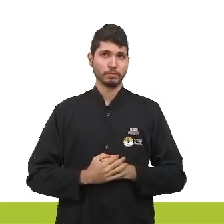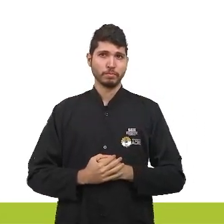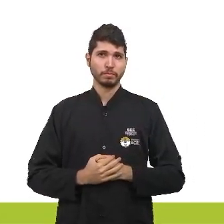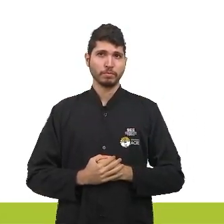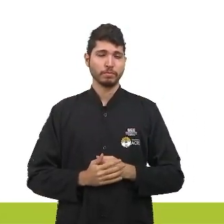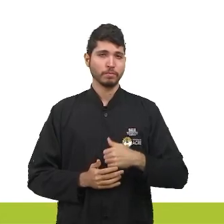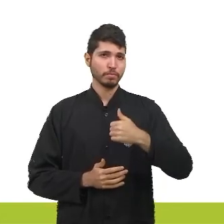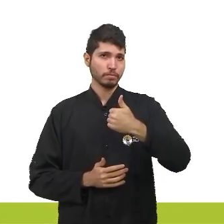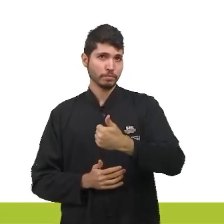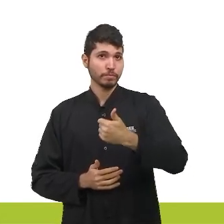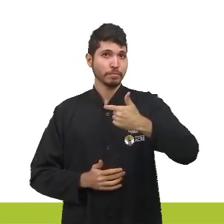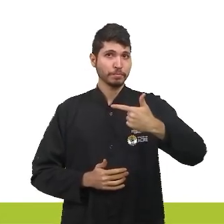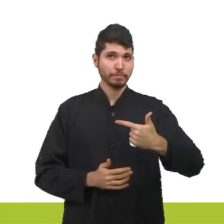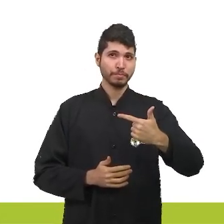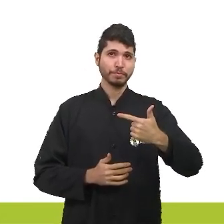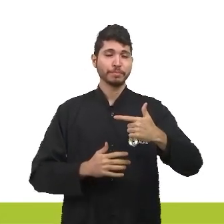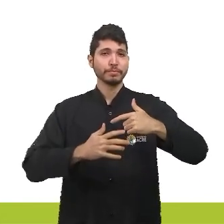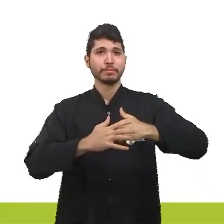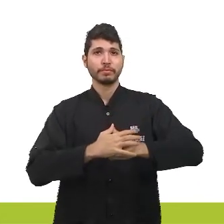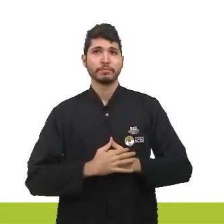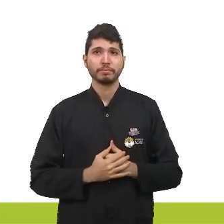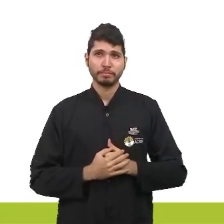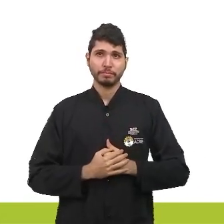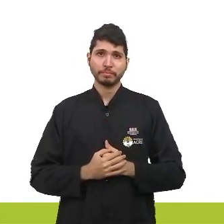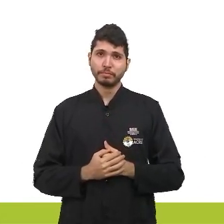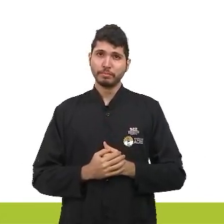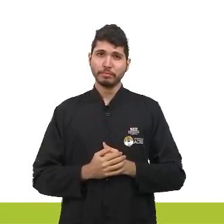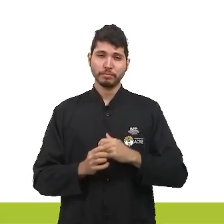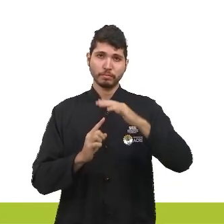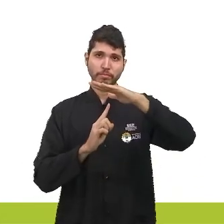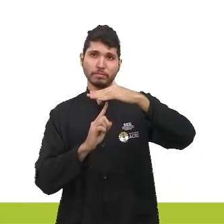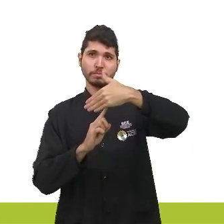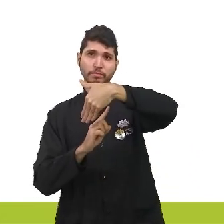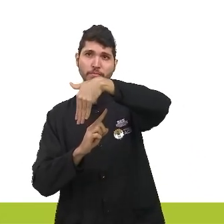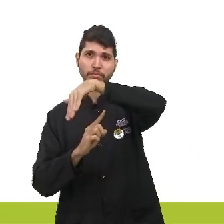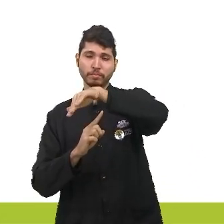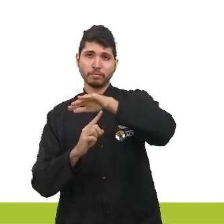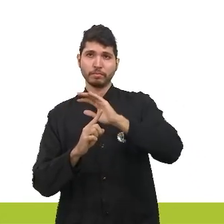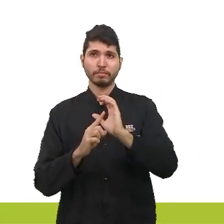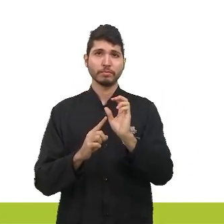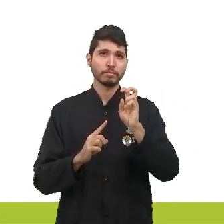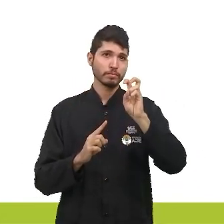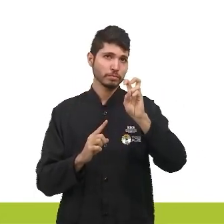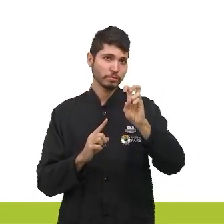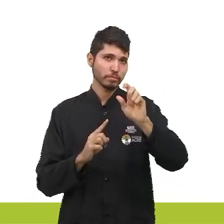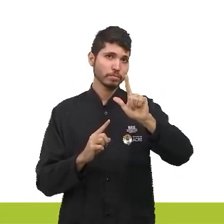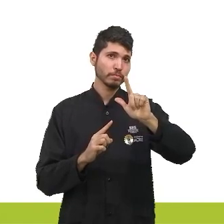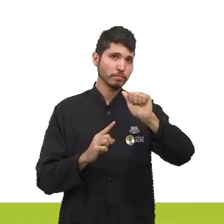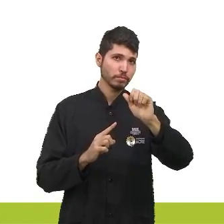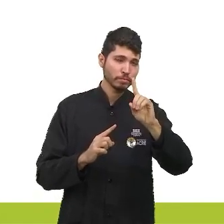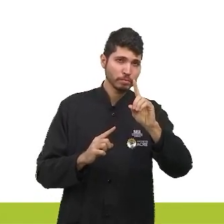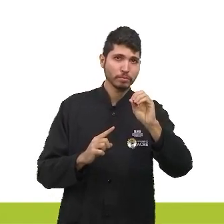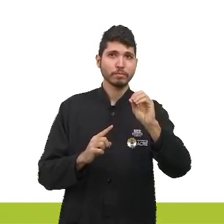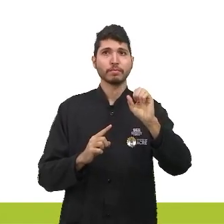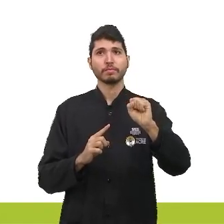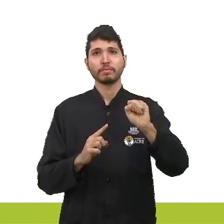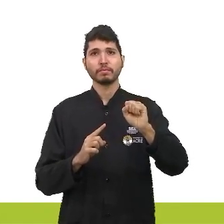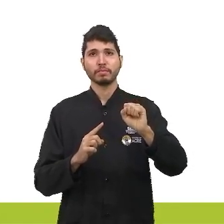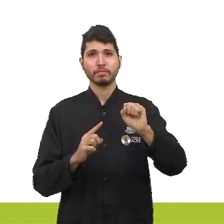12 faces pentagonais, cada face pentagonal tem 5 lados, então vou multiplicar por 5.